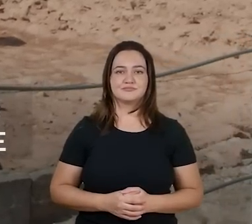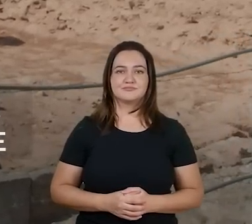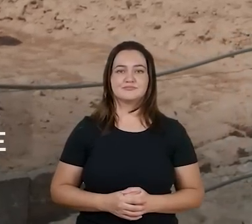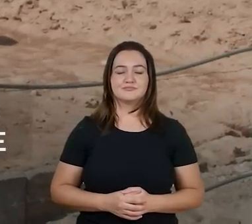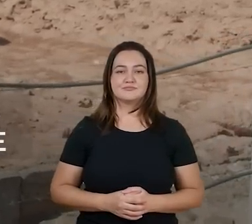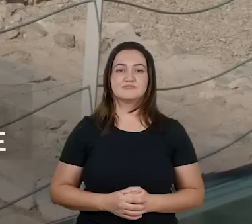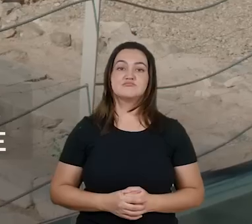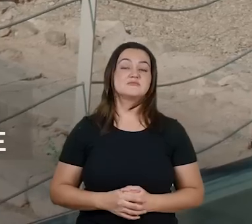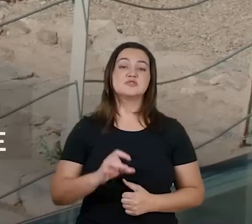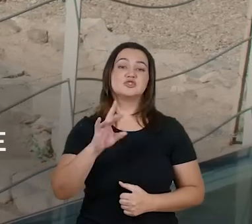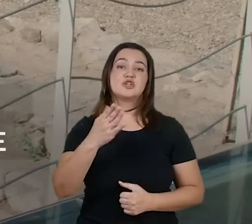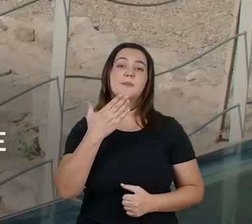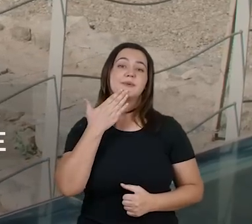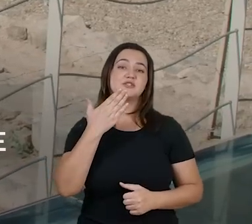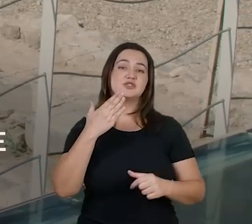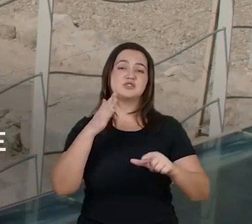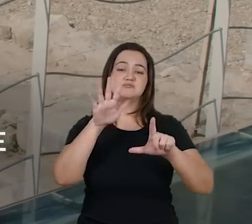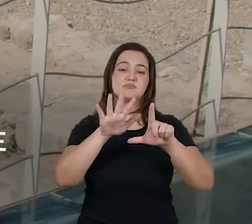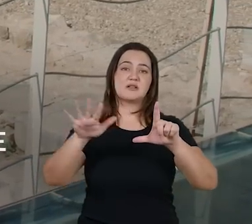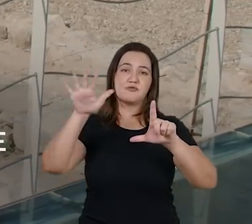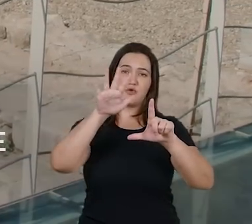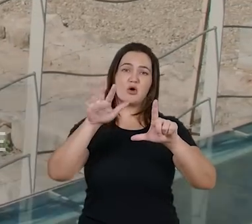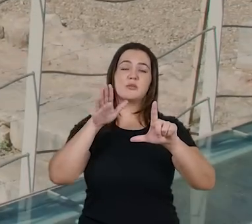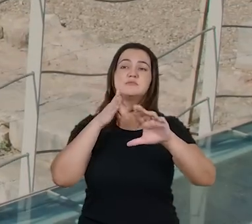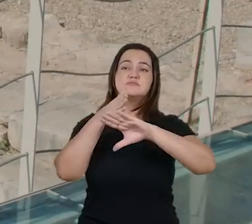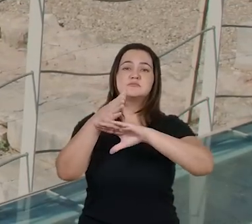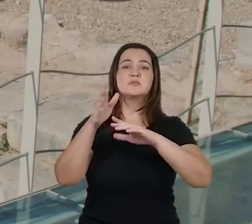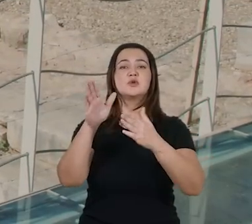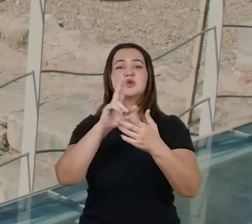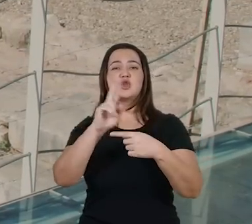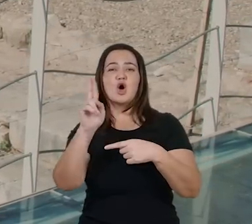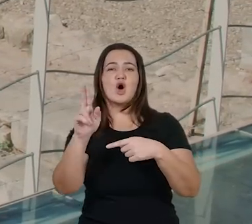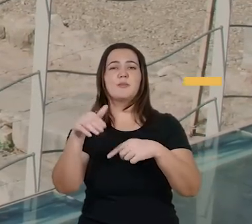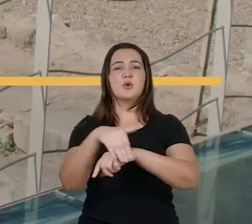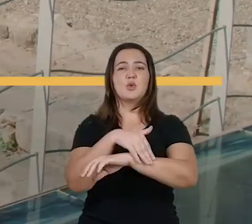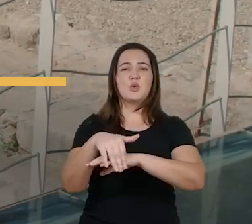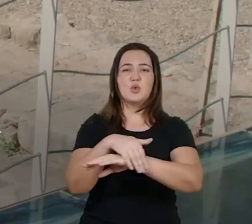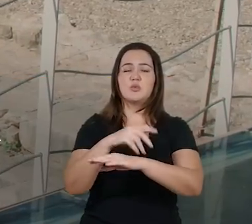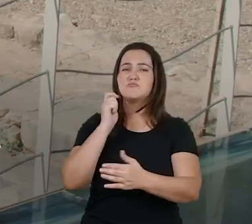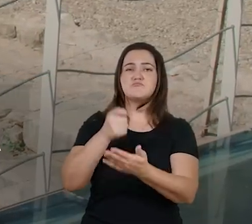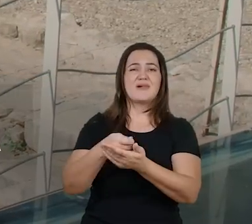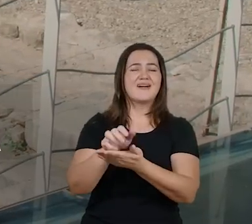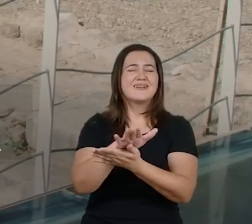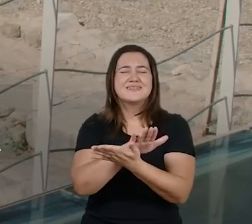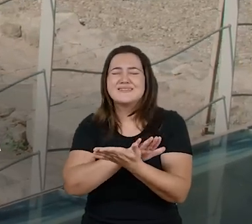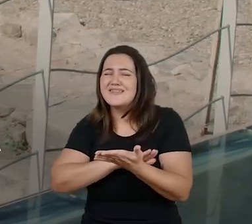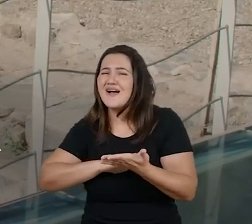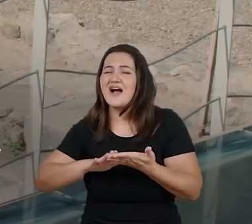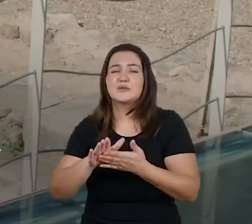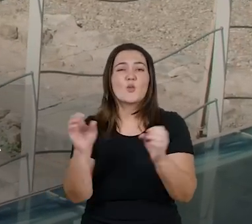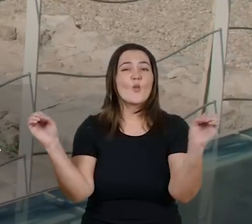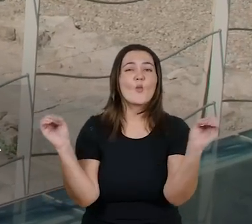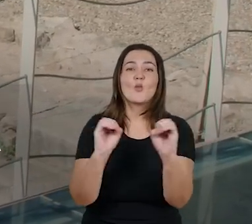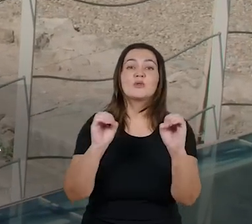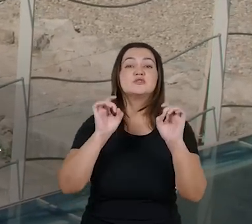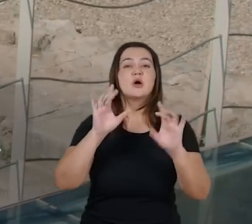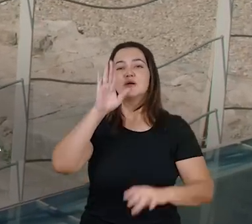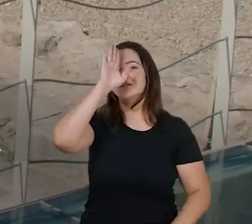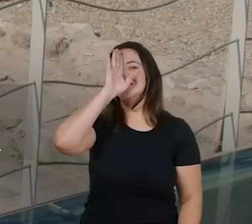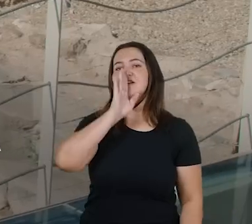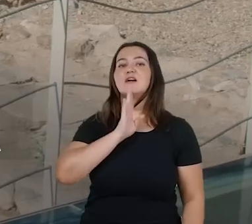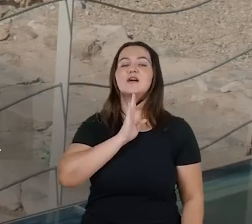novotempo.com/escola bíblica. Aí é só preencher o formulário e a gente vai entregar para você. Rodrigo, eu não preciso pagar nada por essa revista?